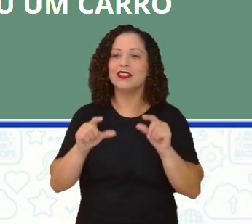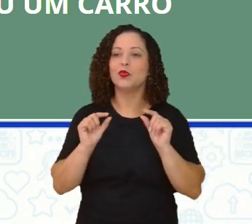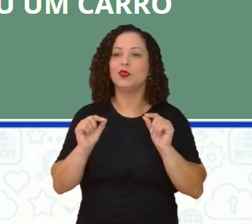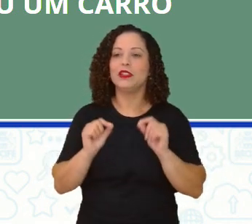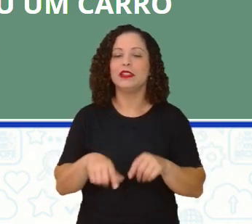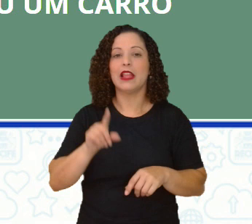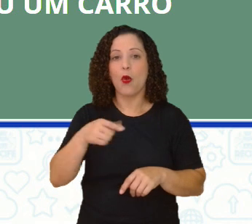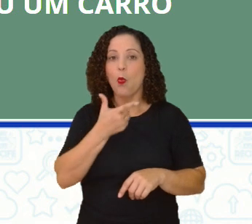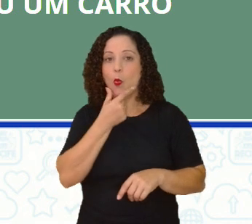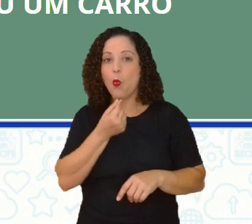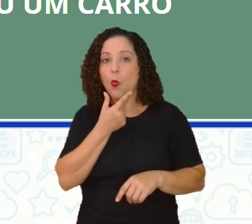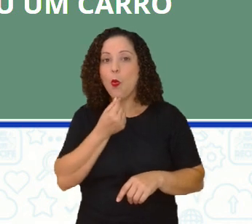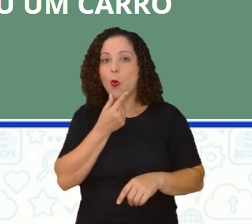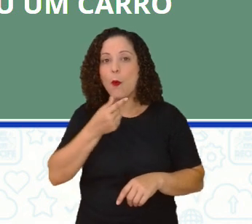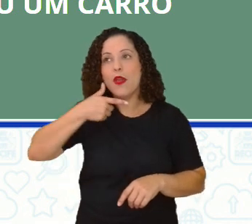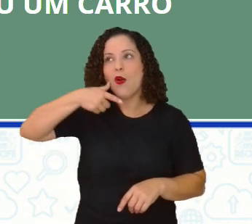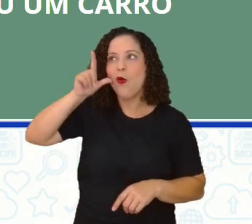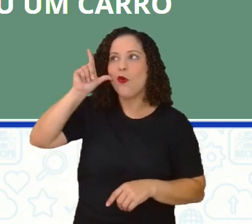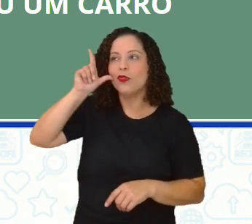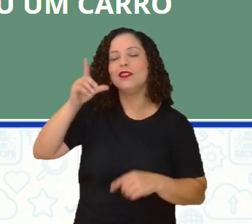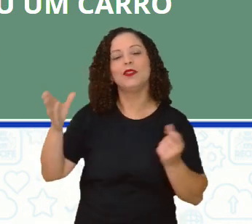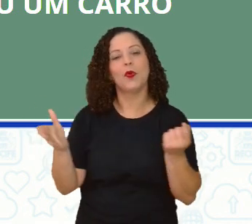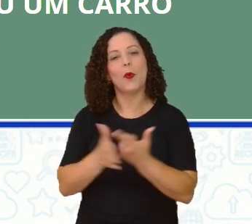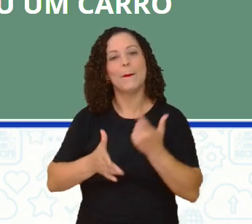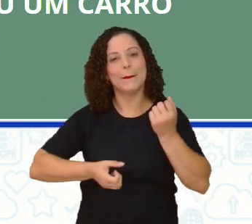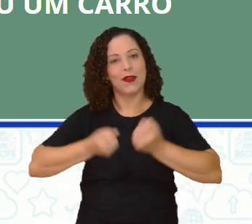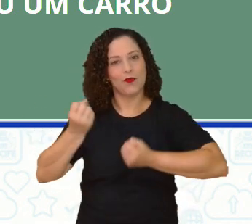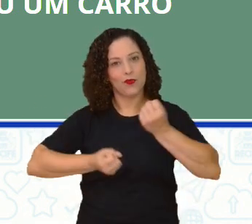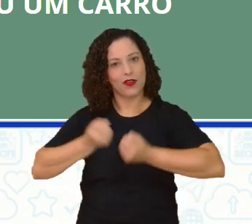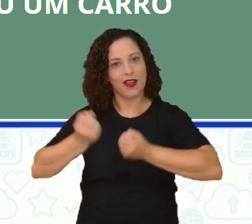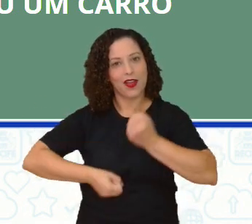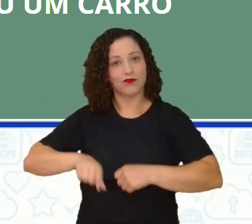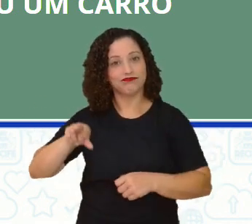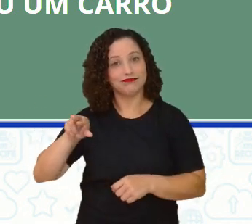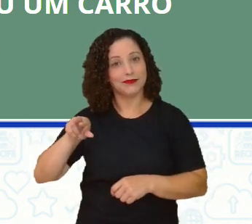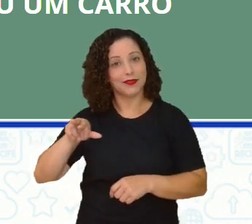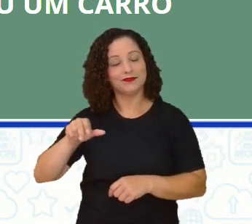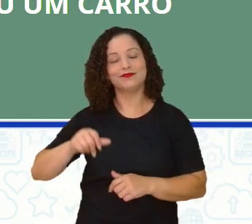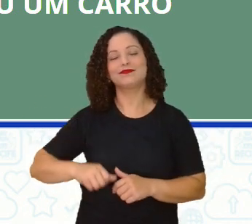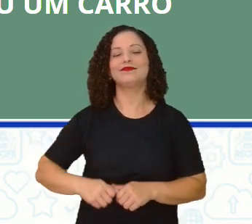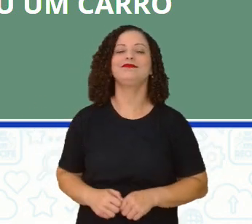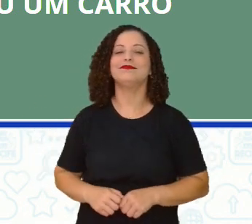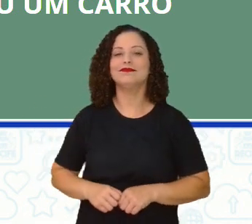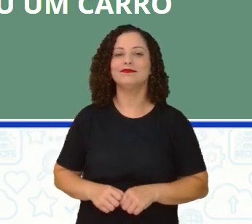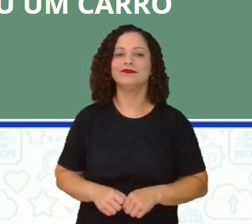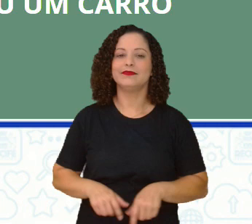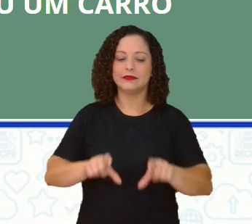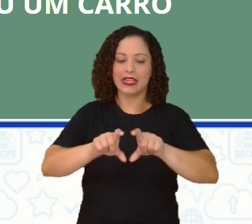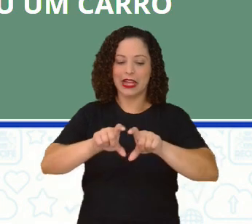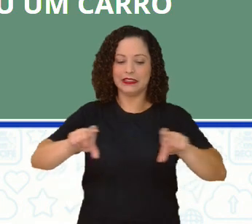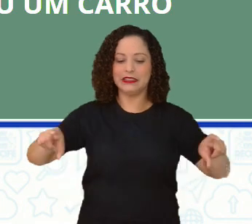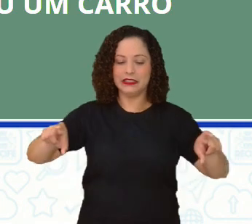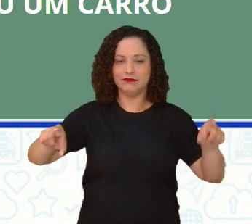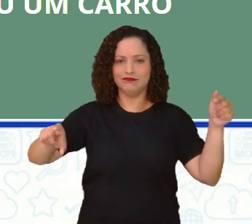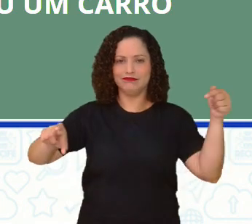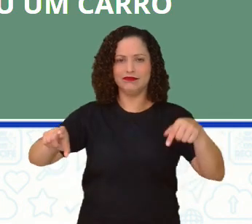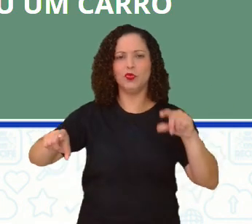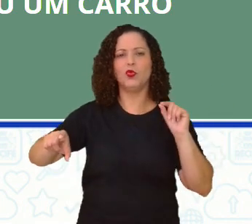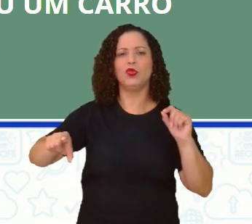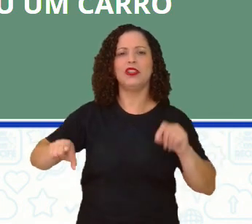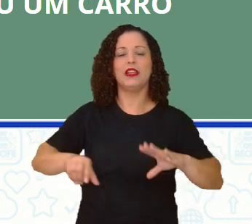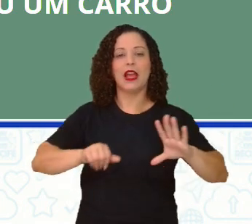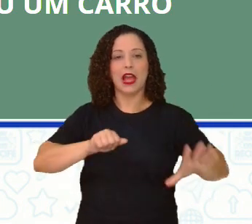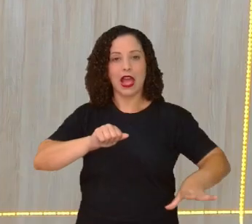Guilherme ontem comprou um carro para o seu irmão. E aí, nós temos aí o advérbio atuando,